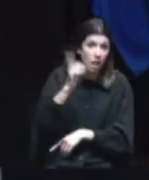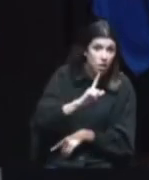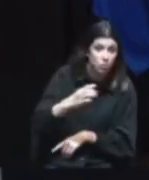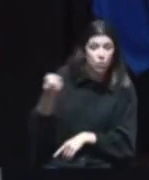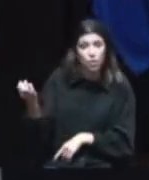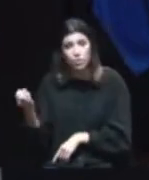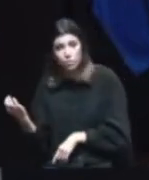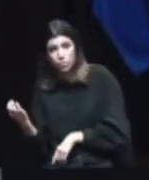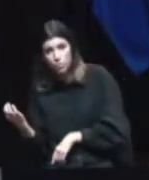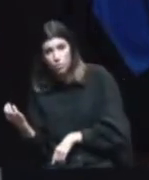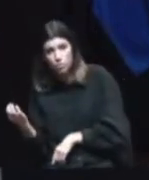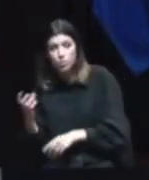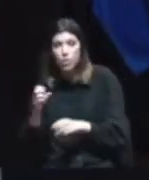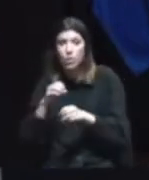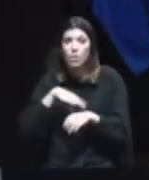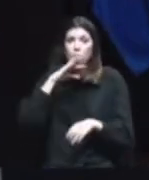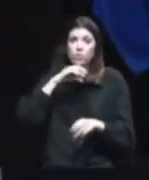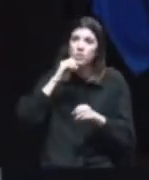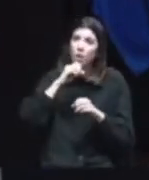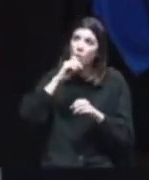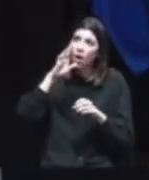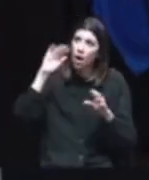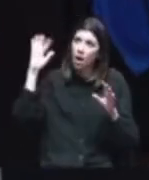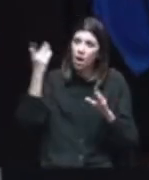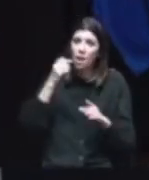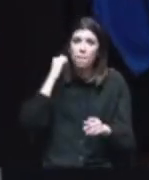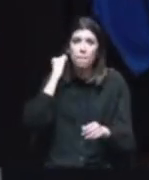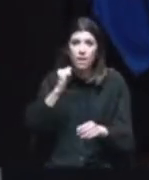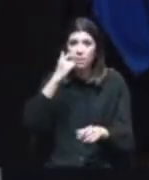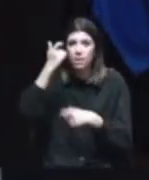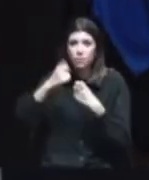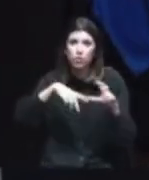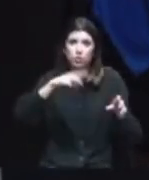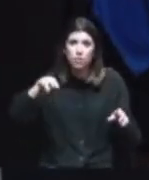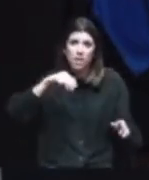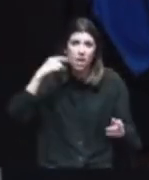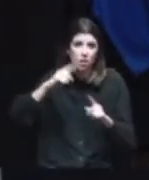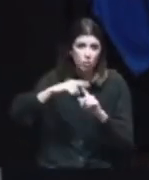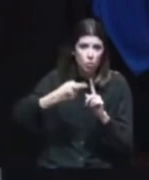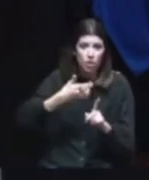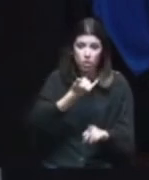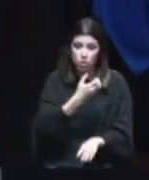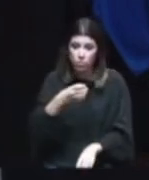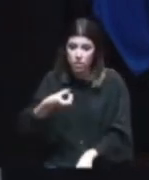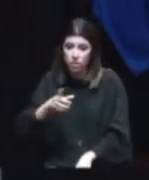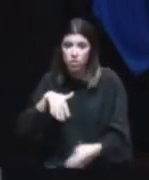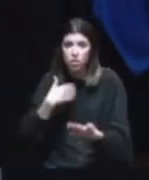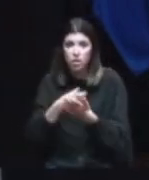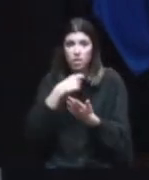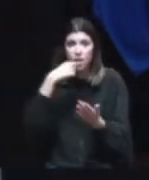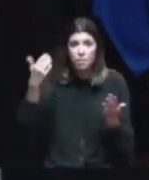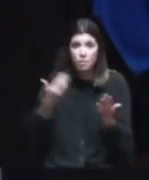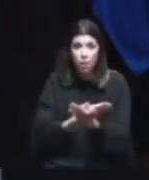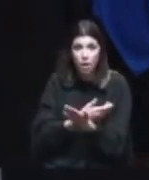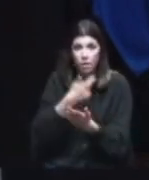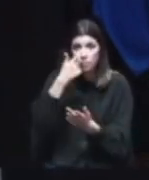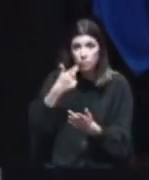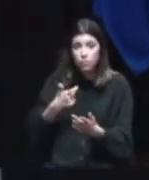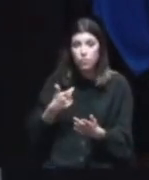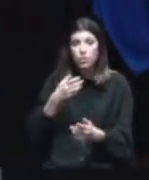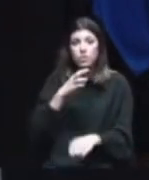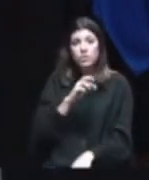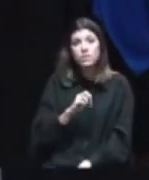Porto. A poluição atmosférica mata milhares de pessoas por ano. Em 2019, causou a morte prematura de